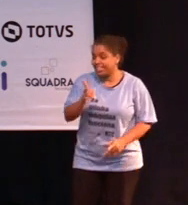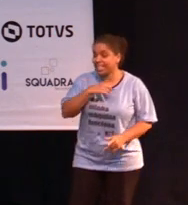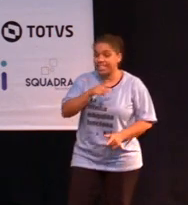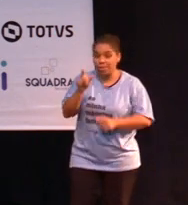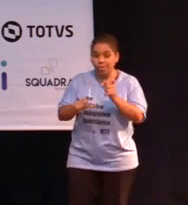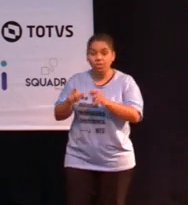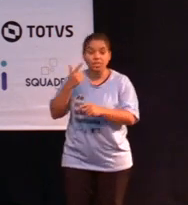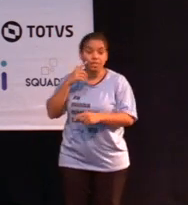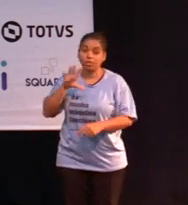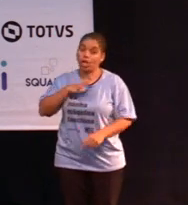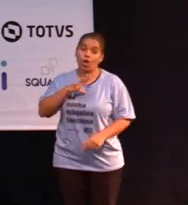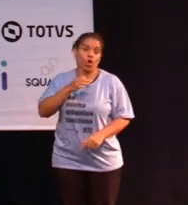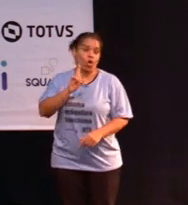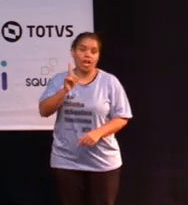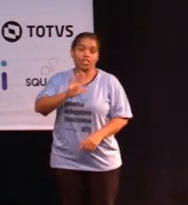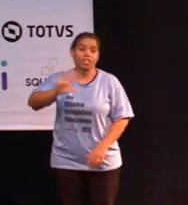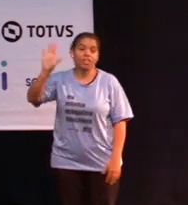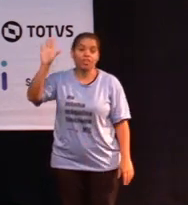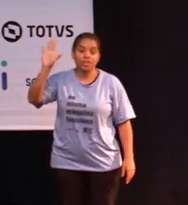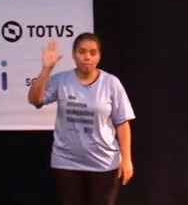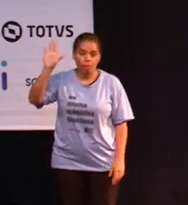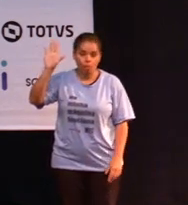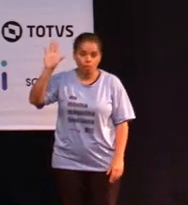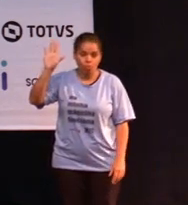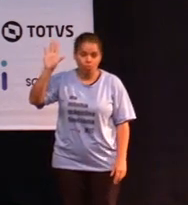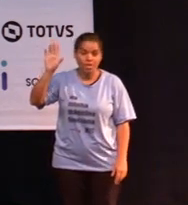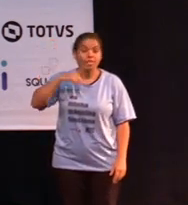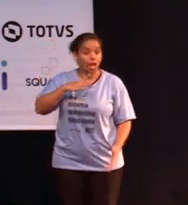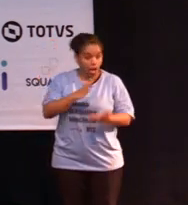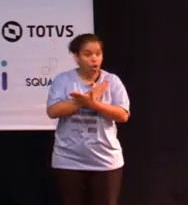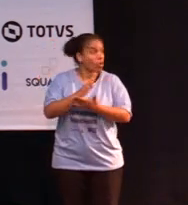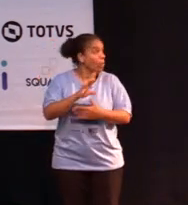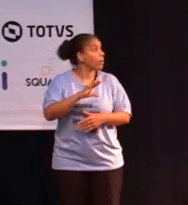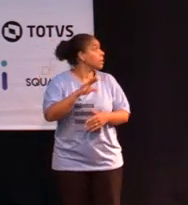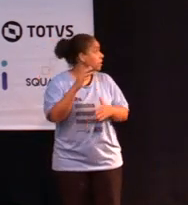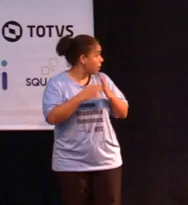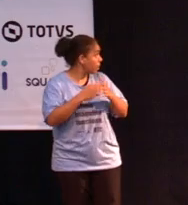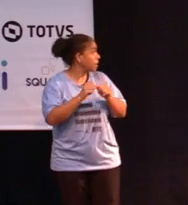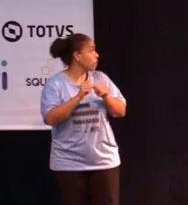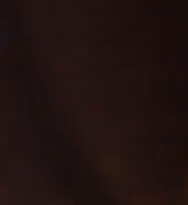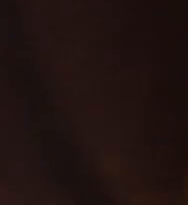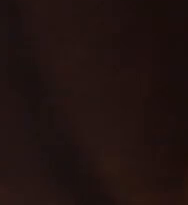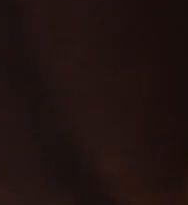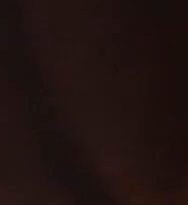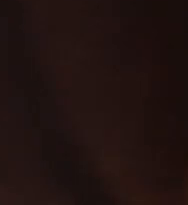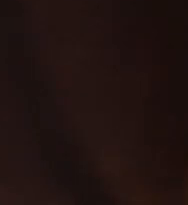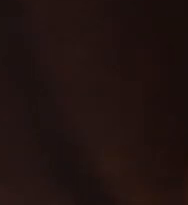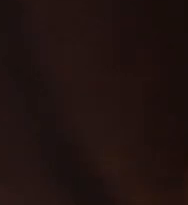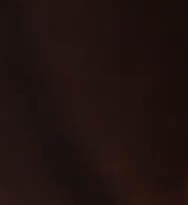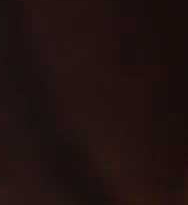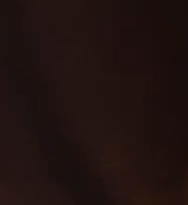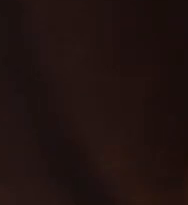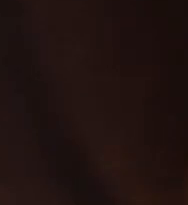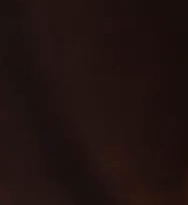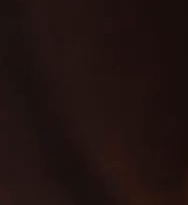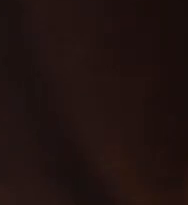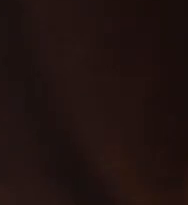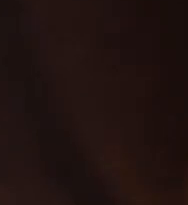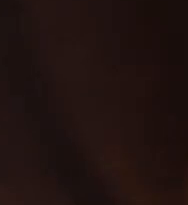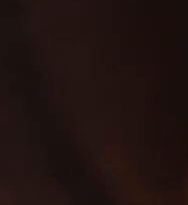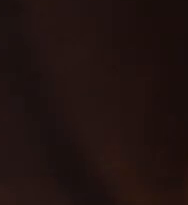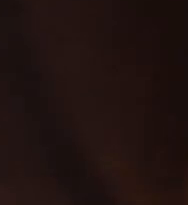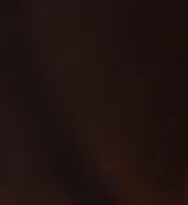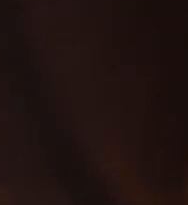coragem de botar a mão tá então normalmente algumas empresas já fazem isso né você tem o the boy e odair